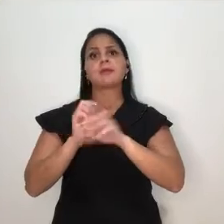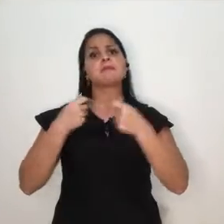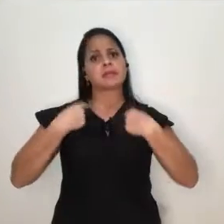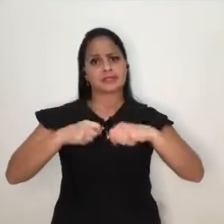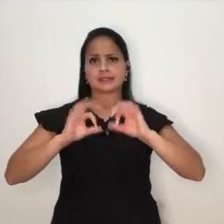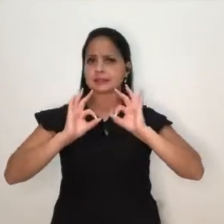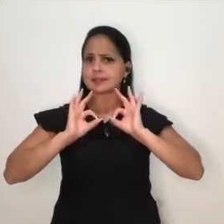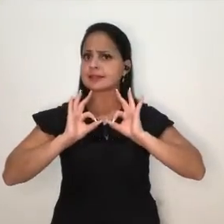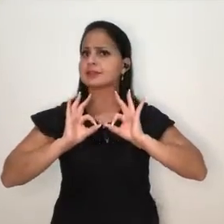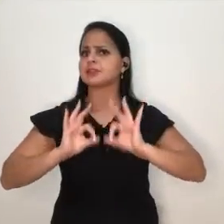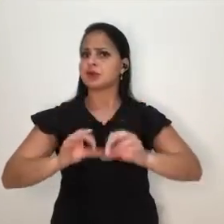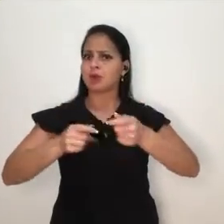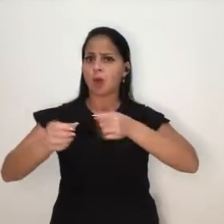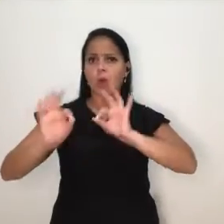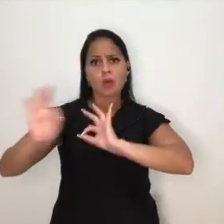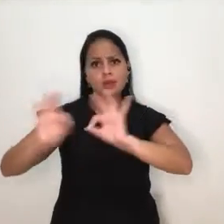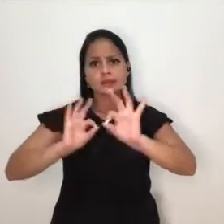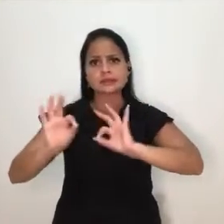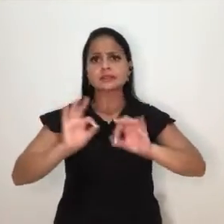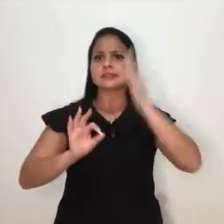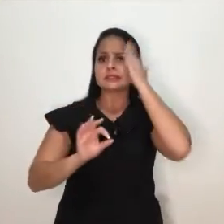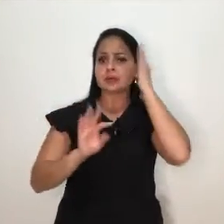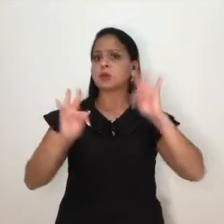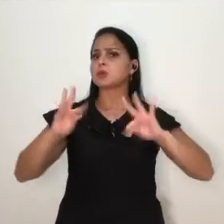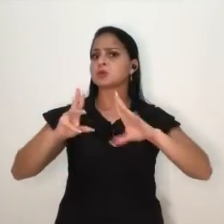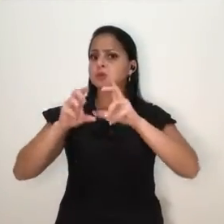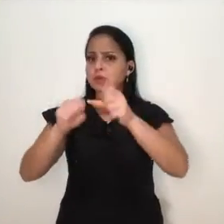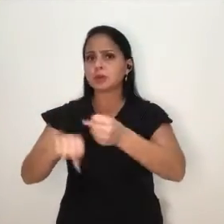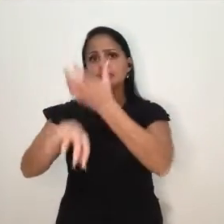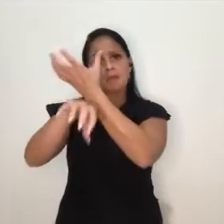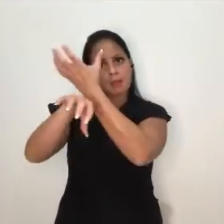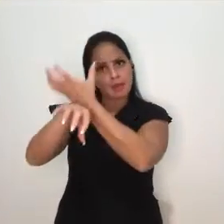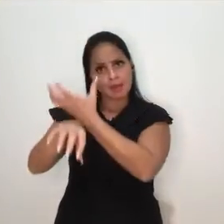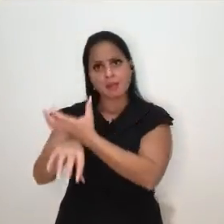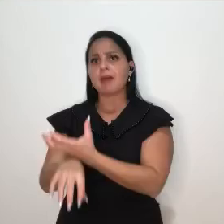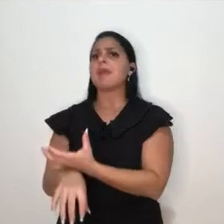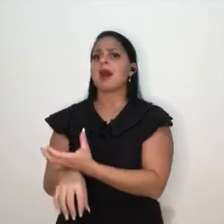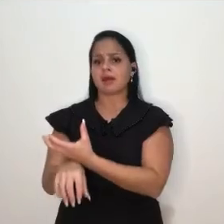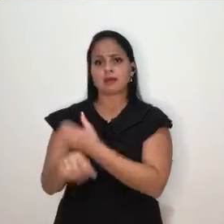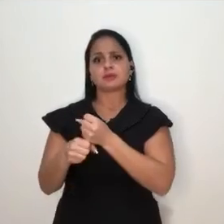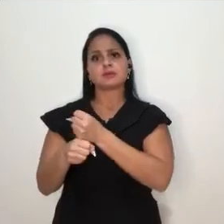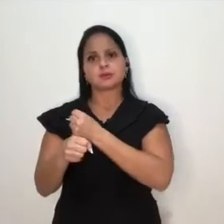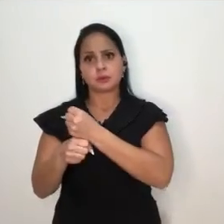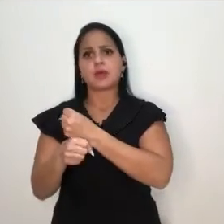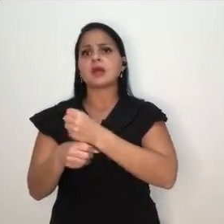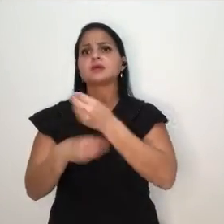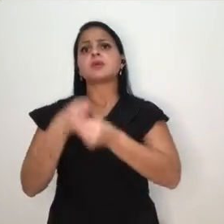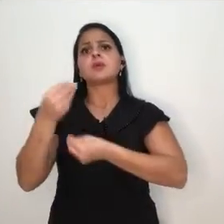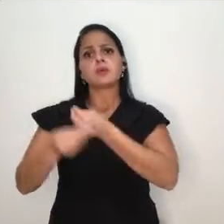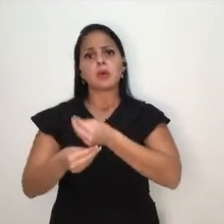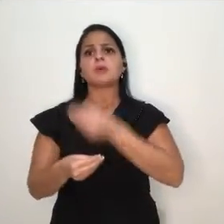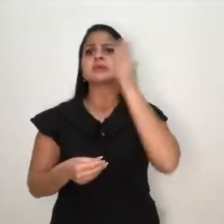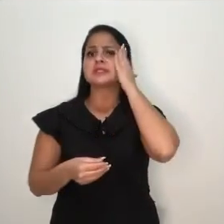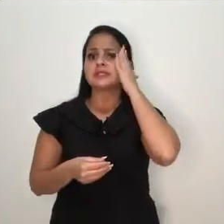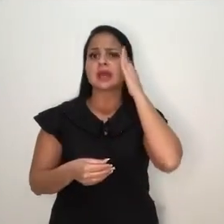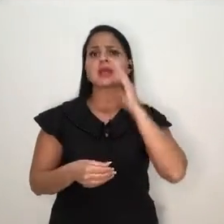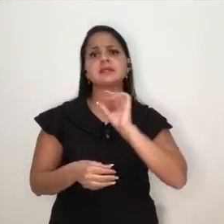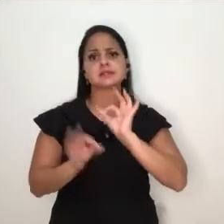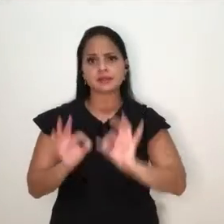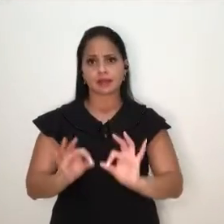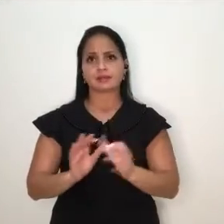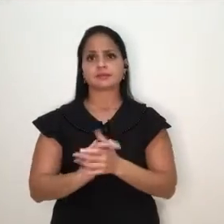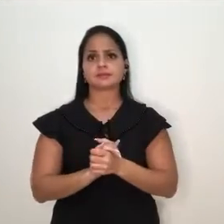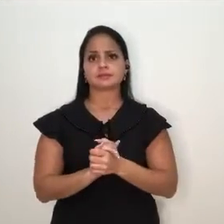tudo certinho, preparado, você já sabe todas as matérias que você vai cursar naquele ano, tudo de acordo com o